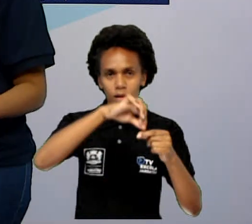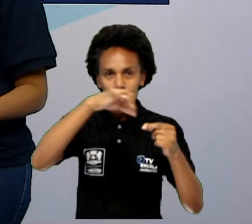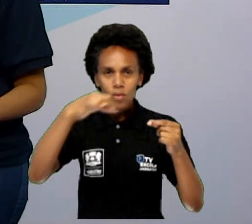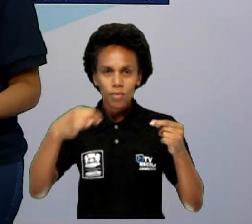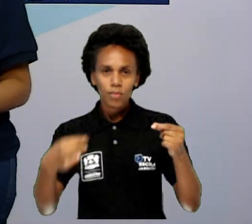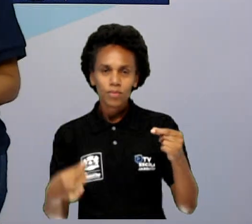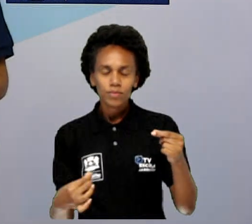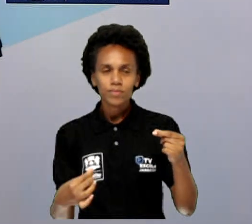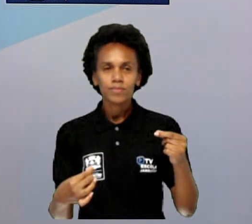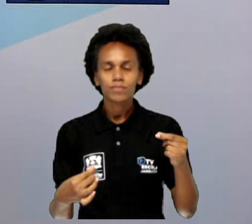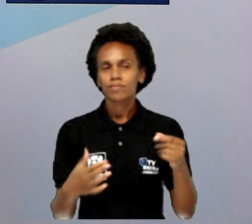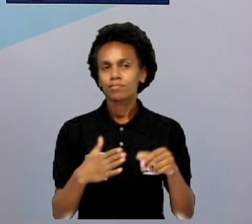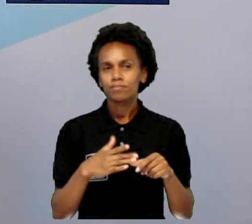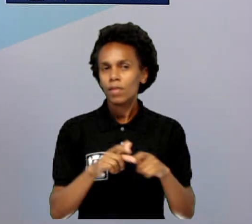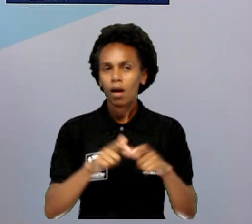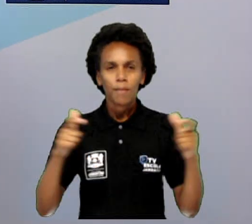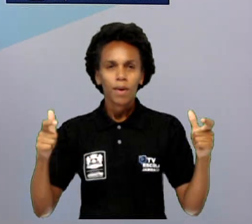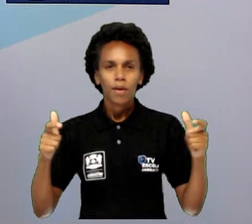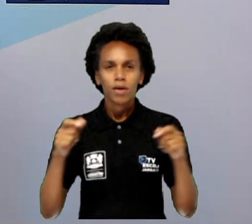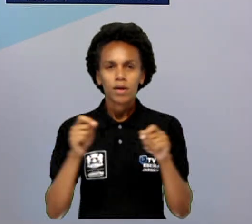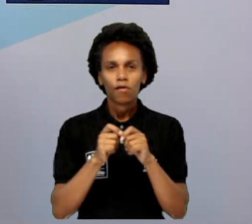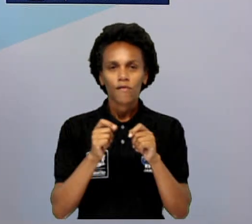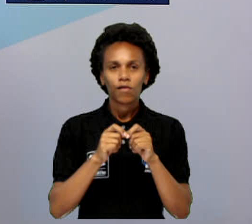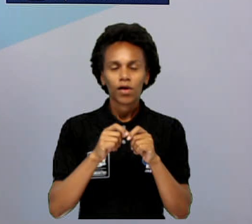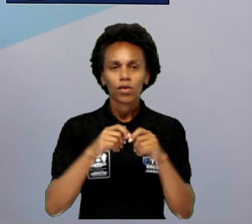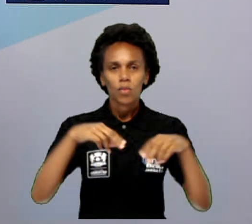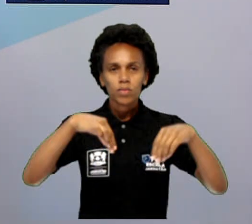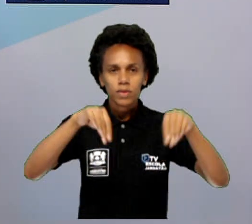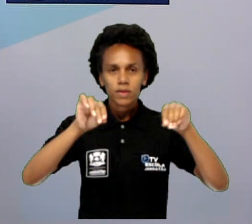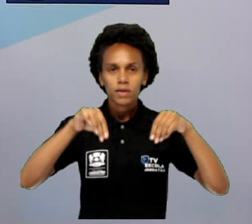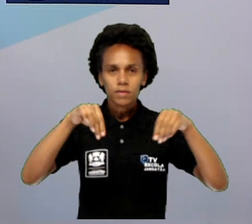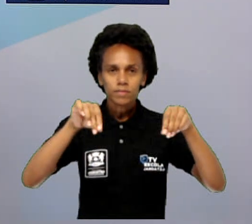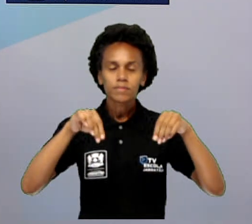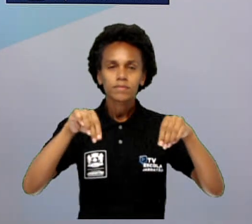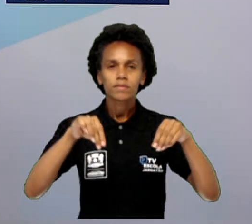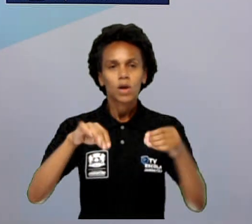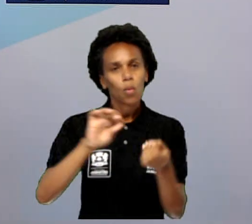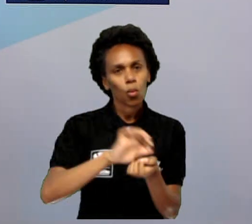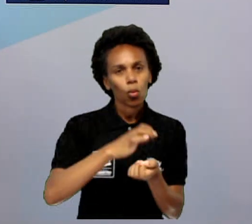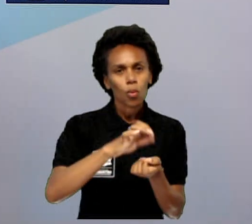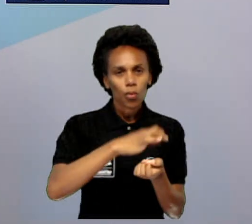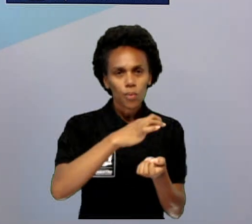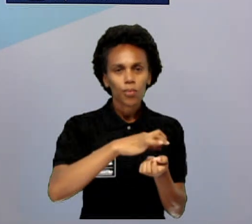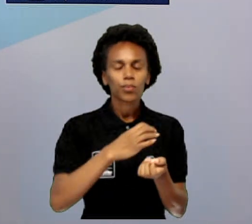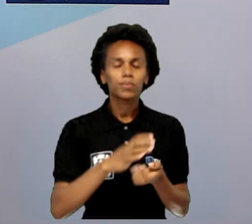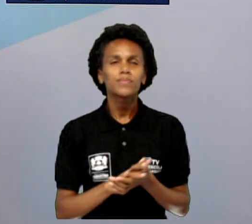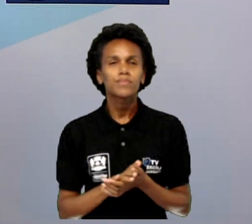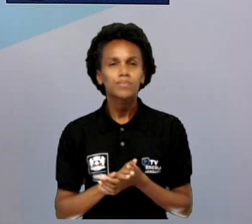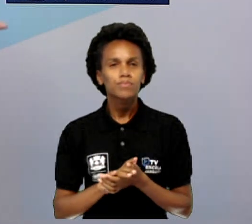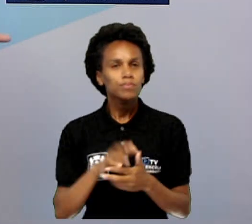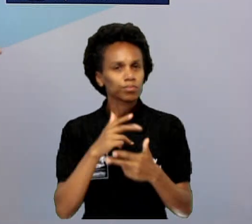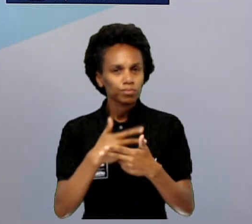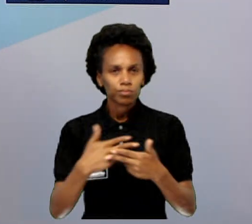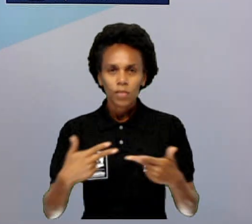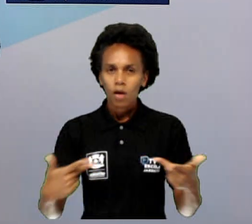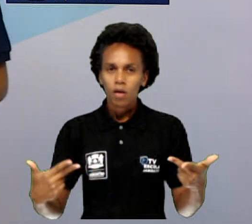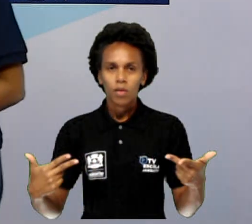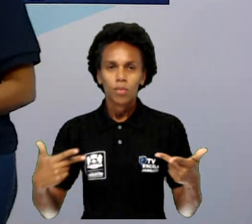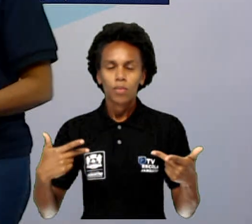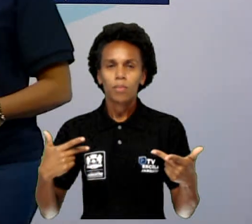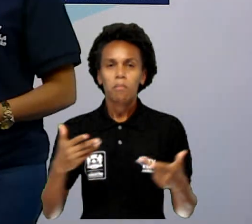é confeccionado com tecidos. Então, muita coisa melhorou, não é verdade? Também no material